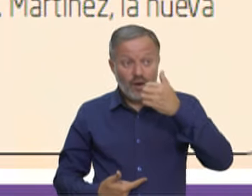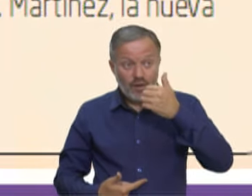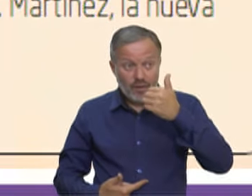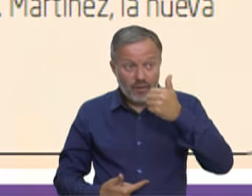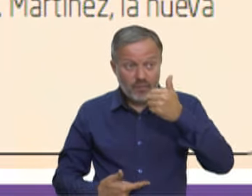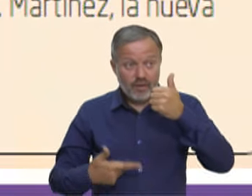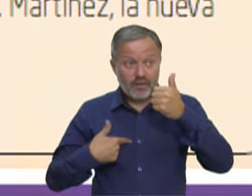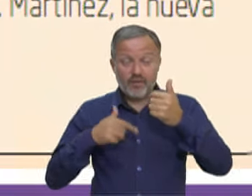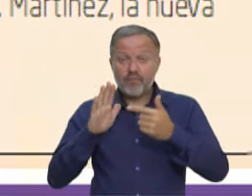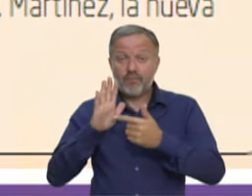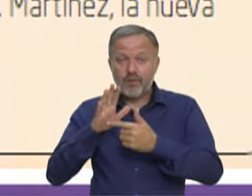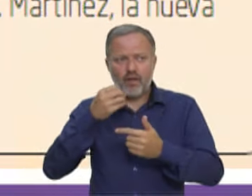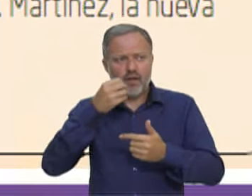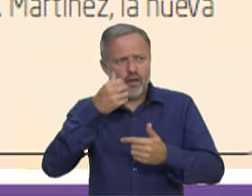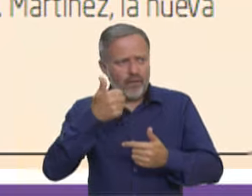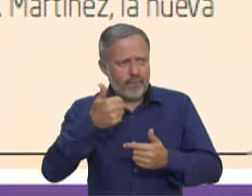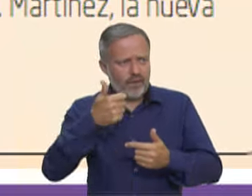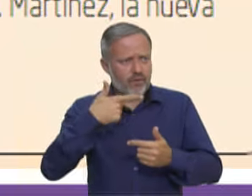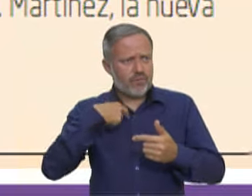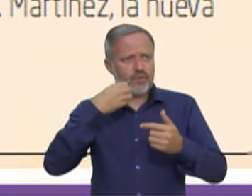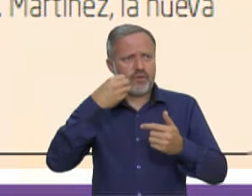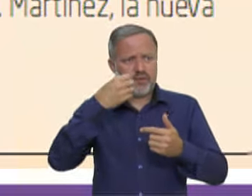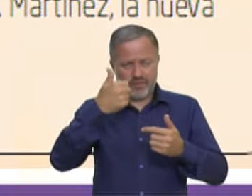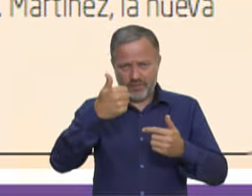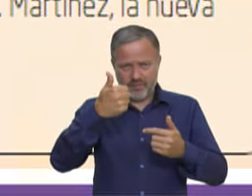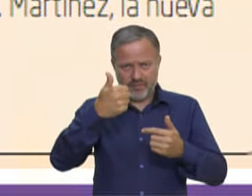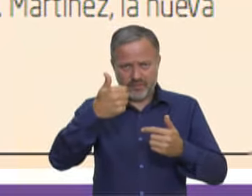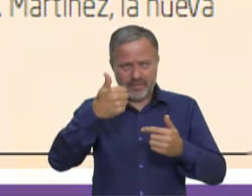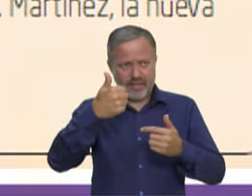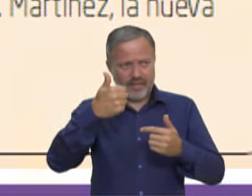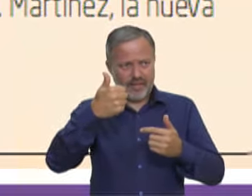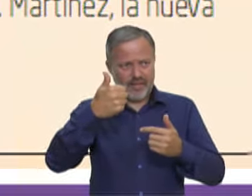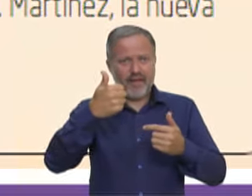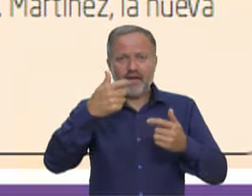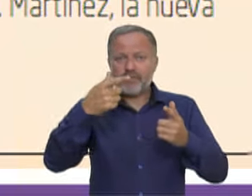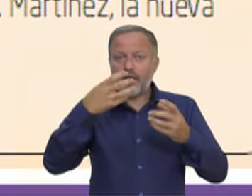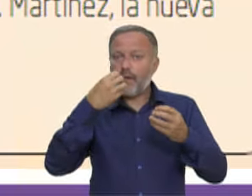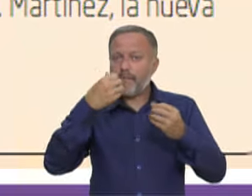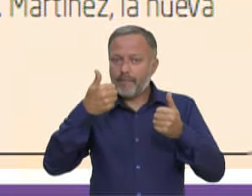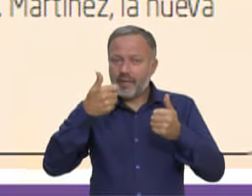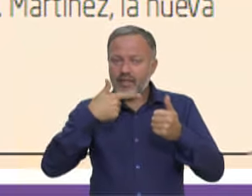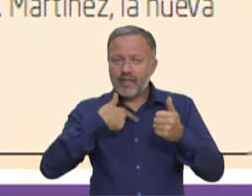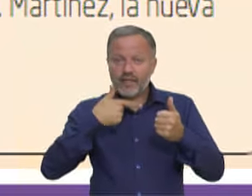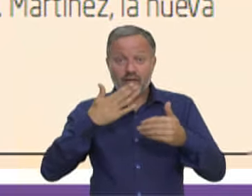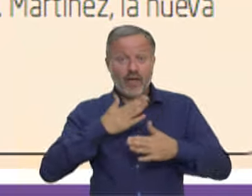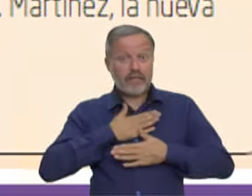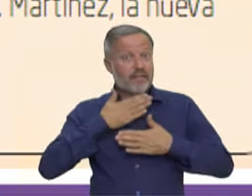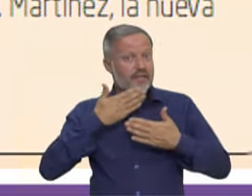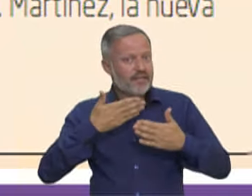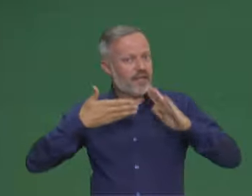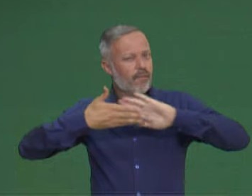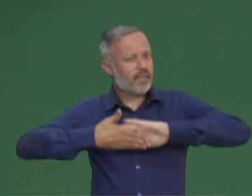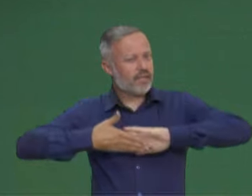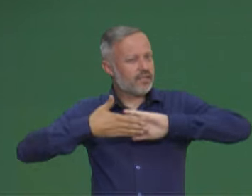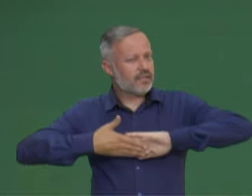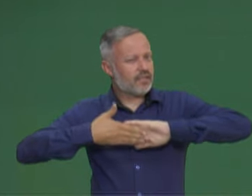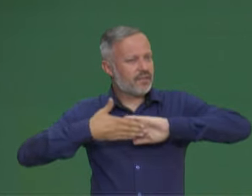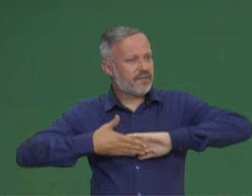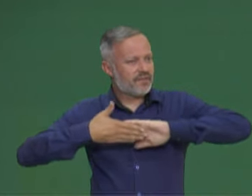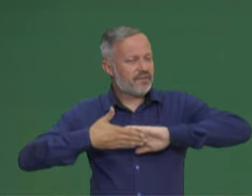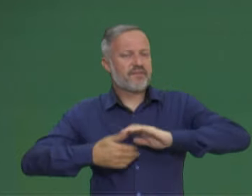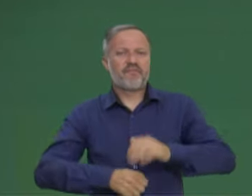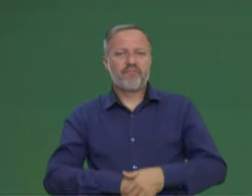presenta a señorita Martínez, la nueva professora de espanhol. Encantado, muito gusto. É formal,